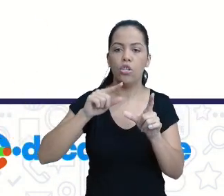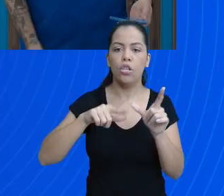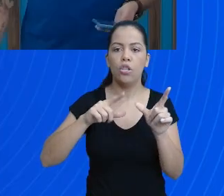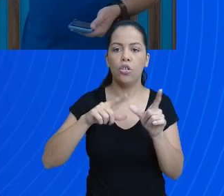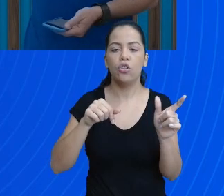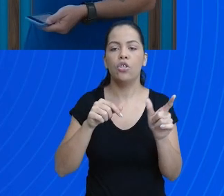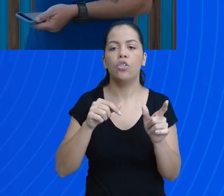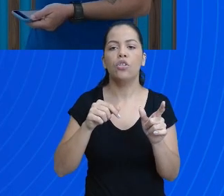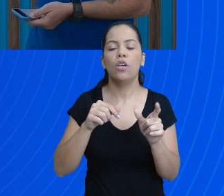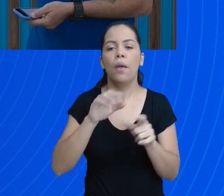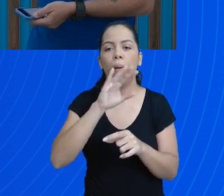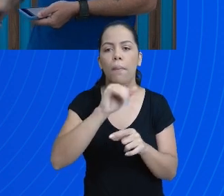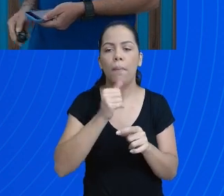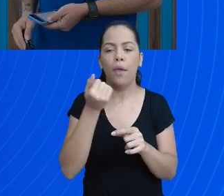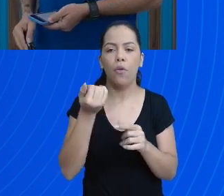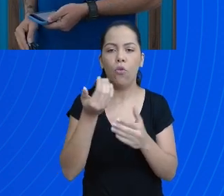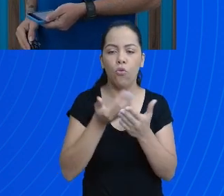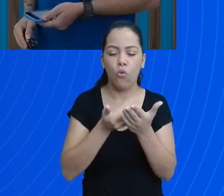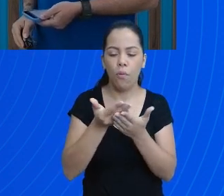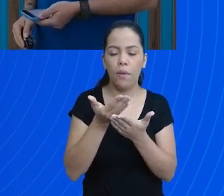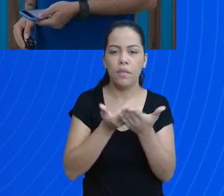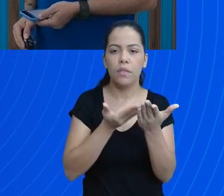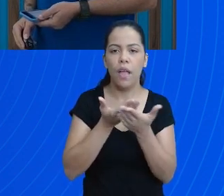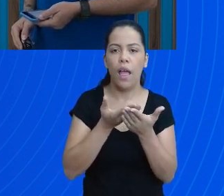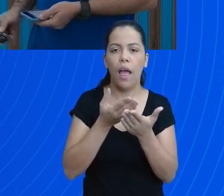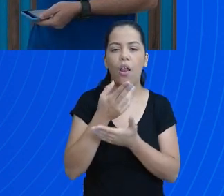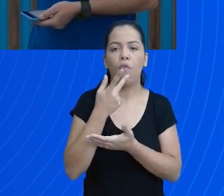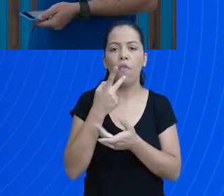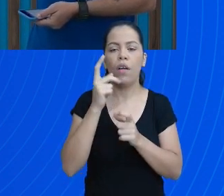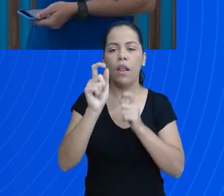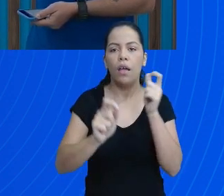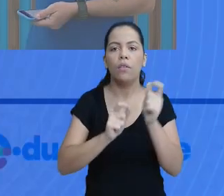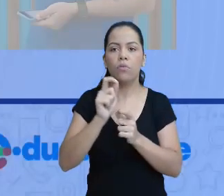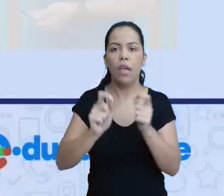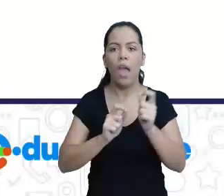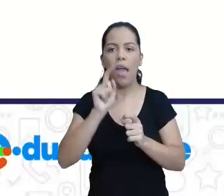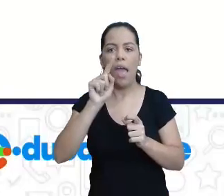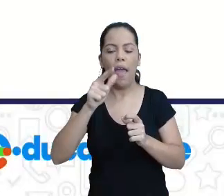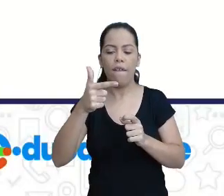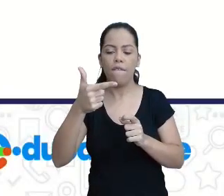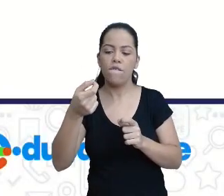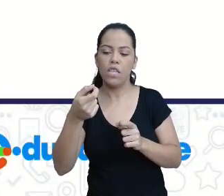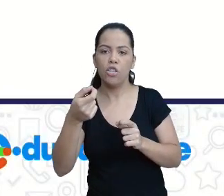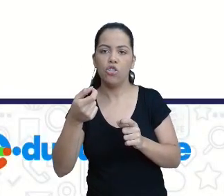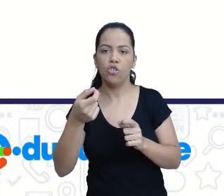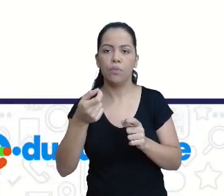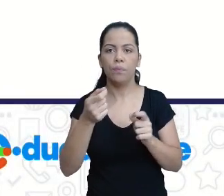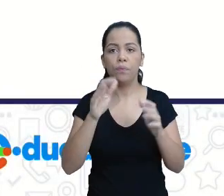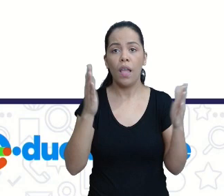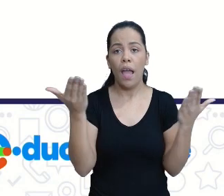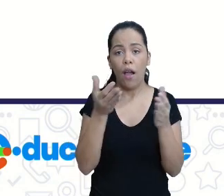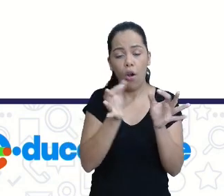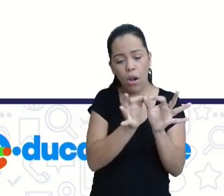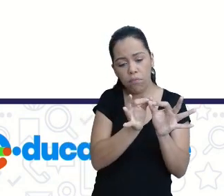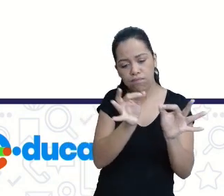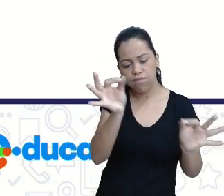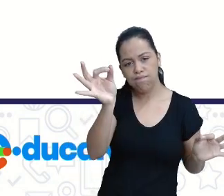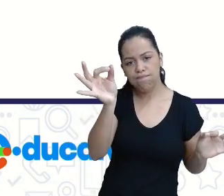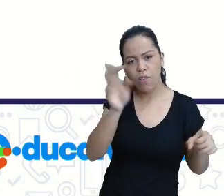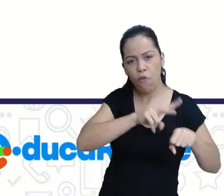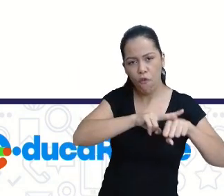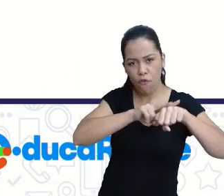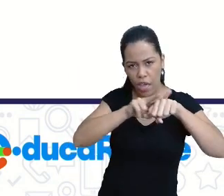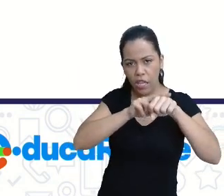no início da aula, eu vou dizer que aquele lado mede 20. Medindo o outro lado, tem 16 centímetros, tá